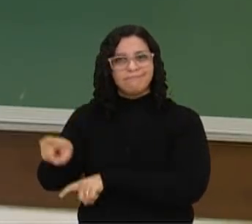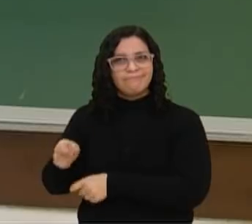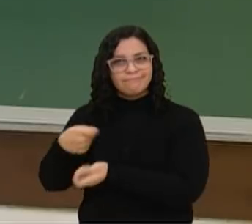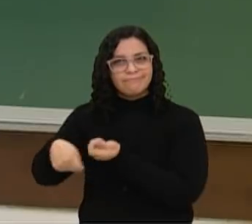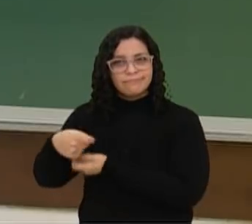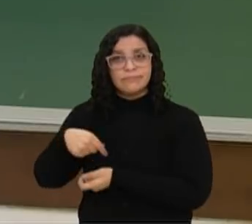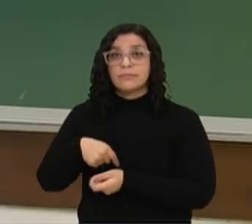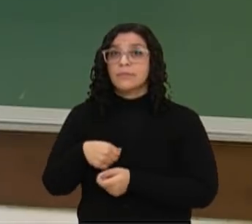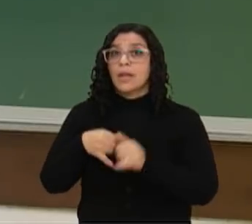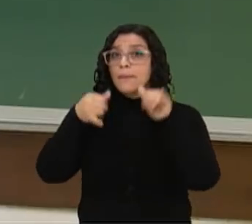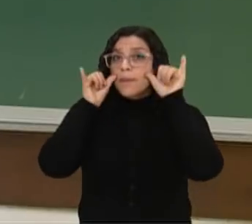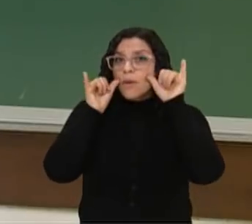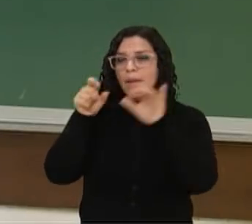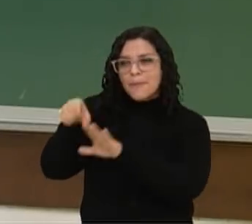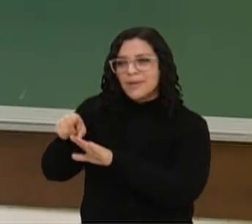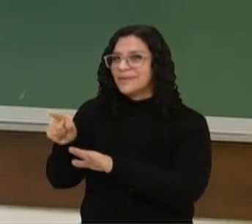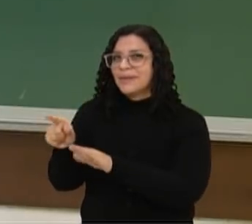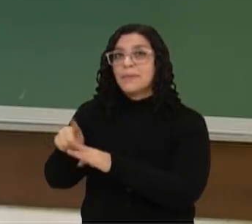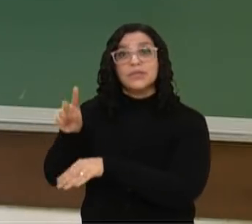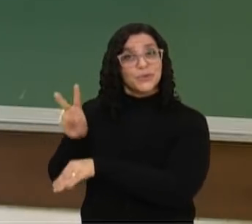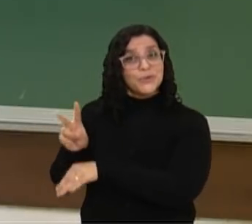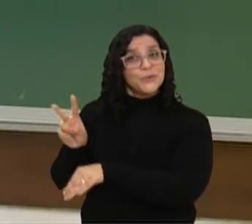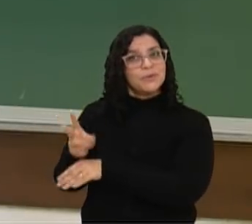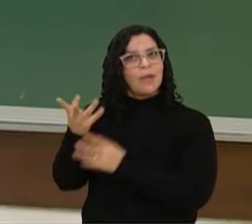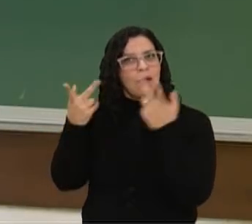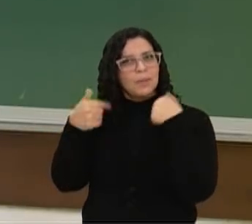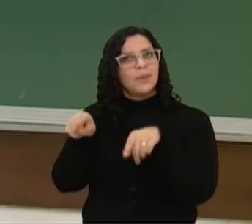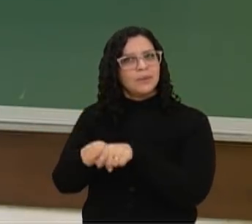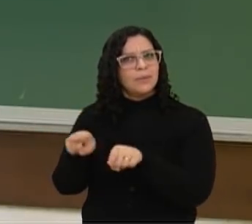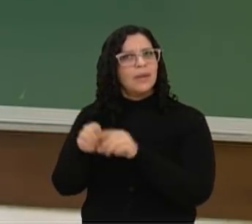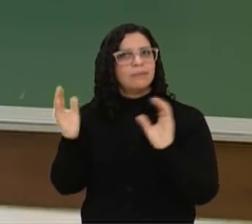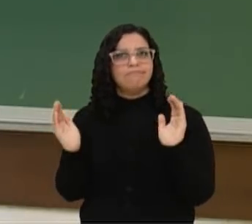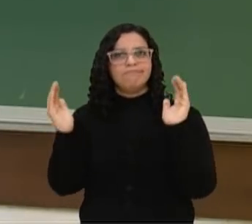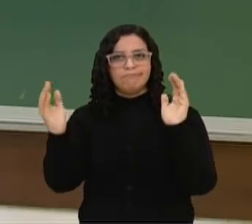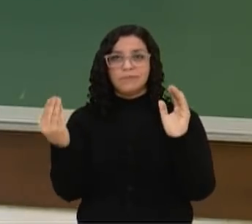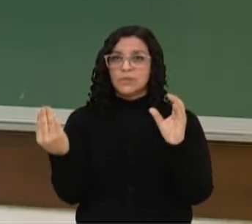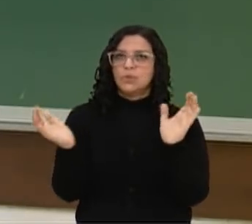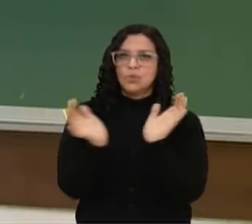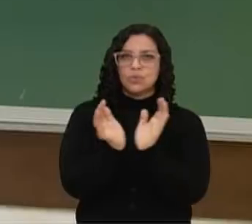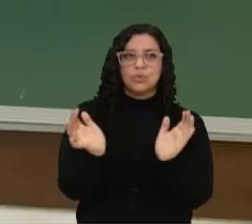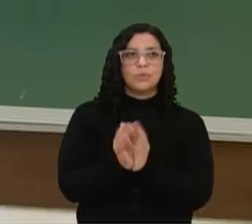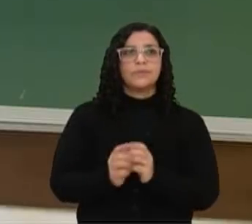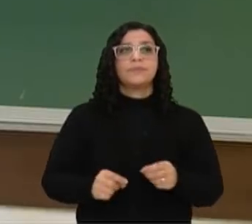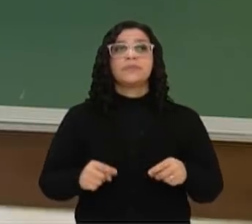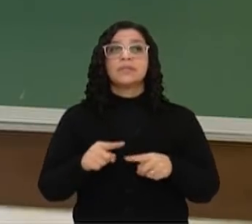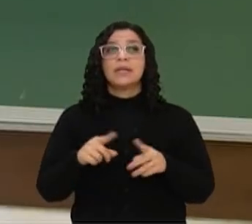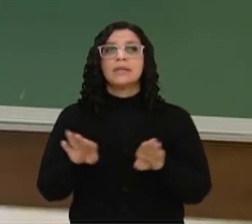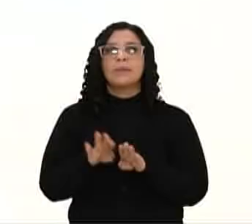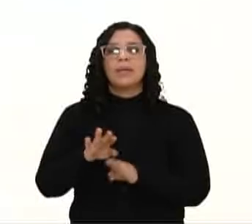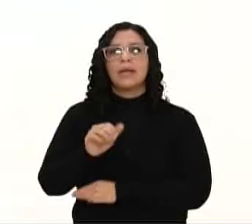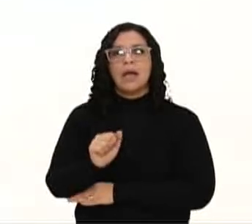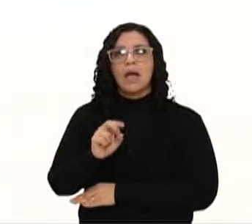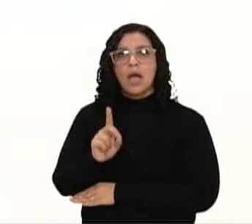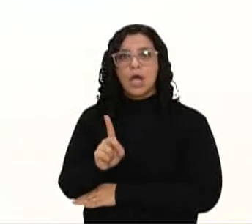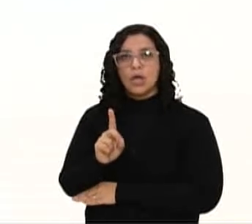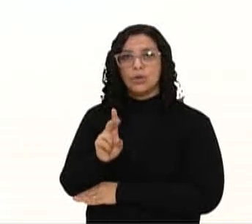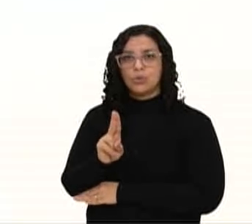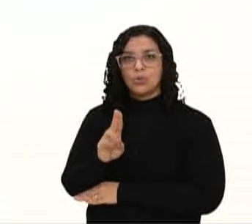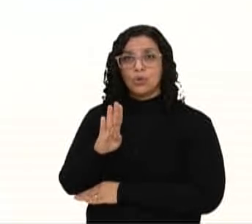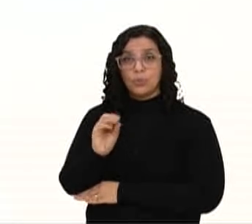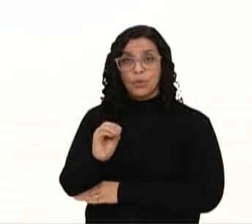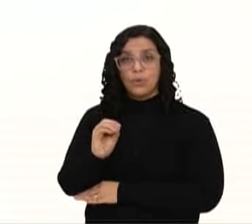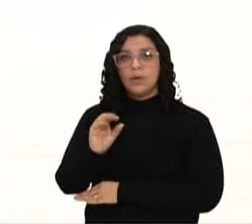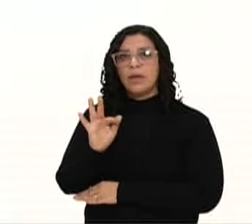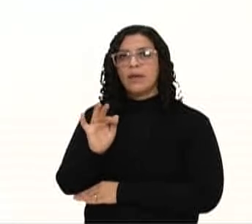agrícola, mas faz parte do agronegócio também. O que mais que nós vamos ter ali? Os adubos e fertilizantes que são produzidos